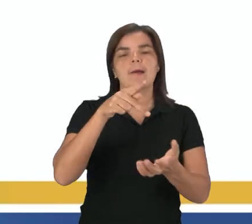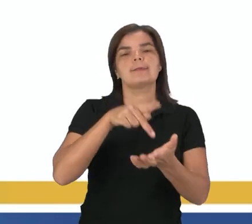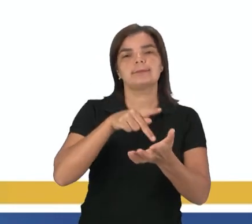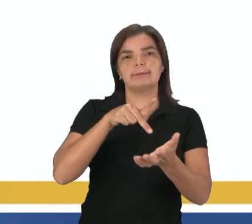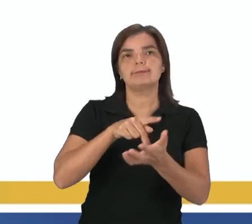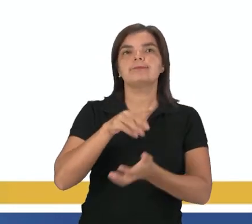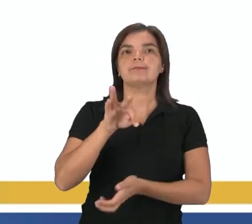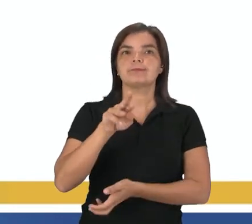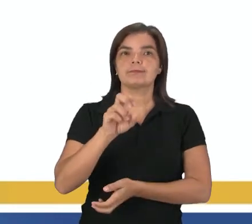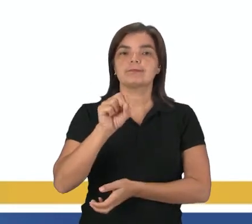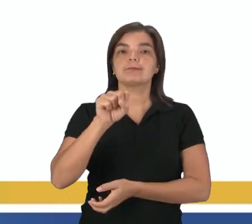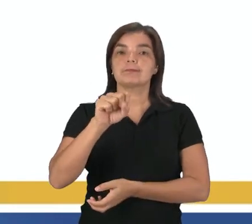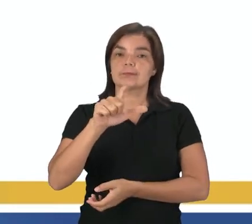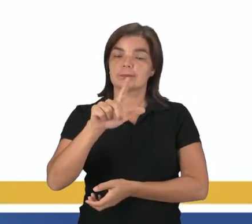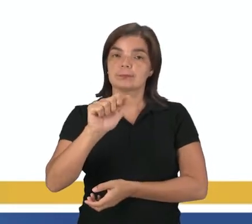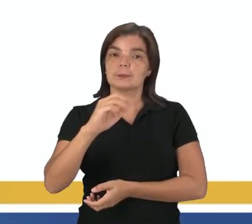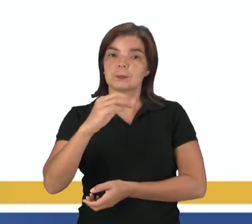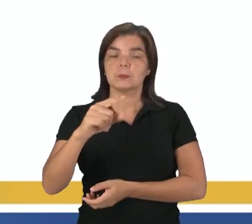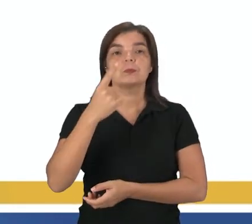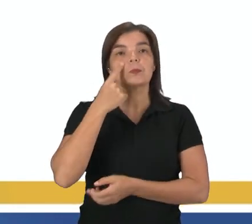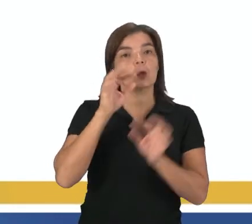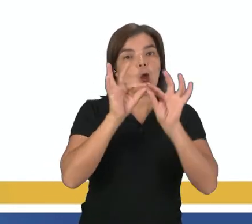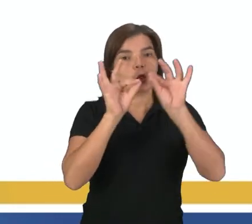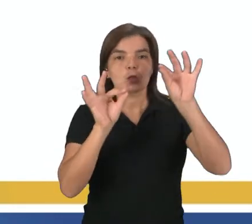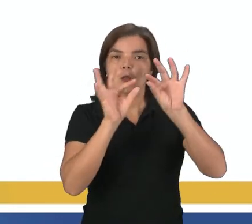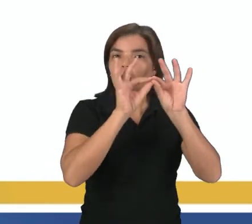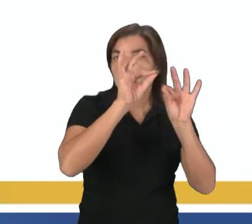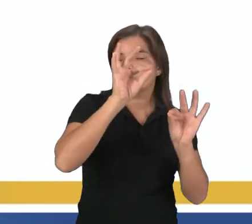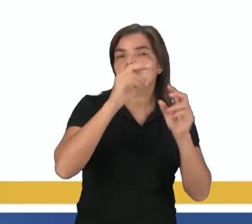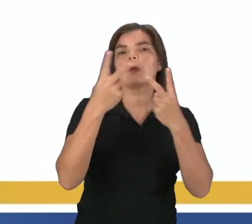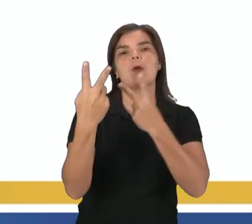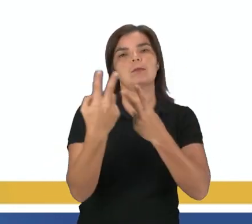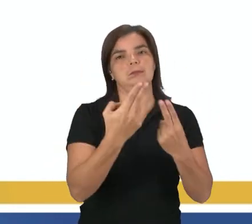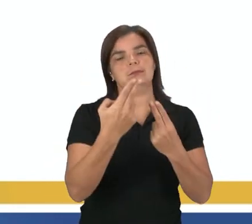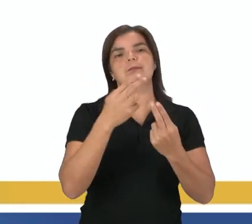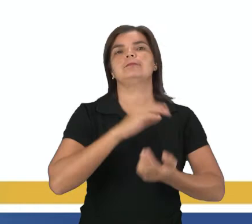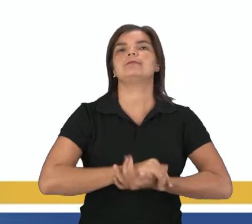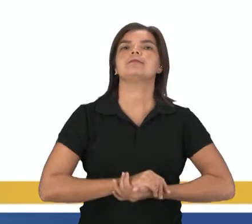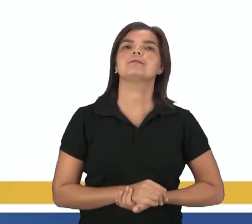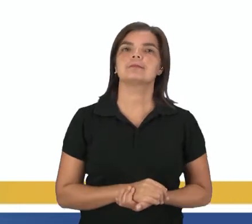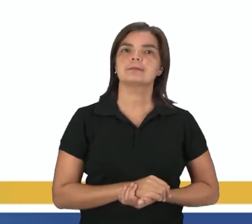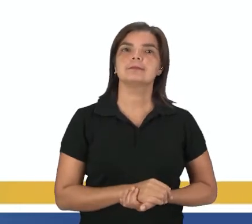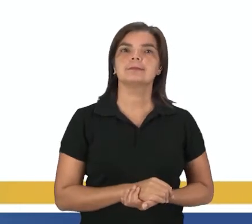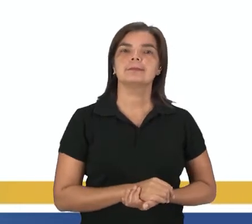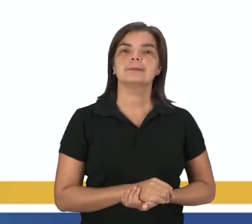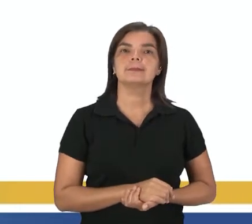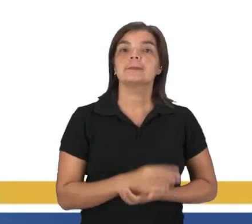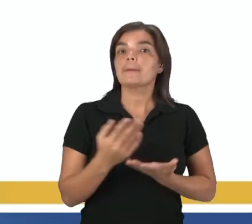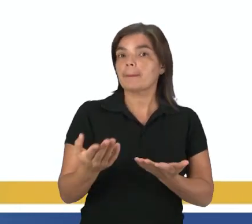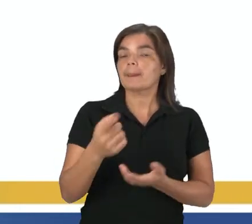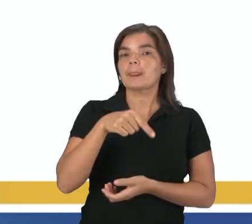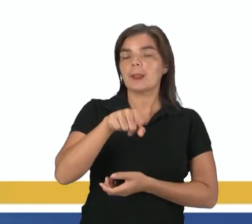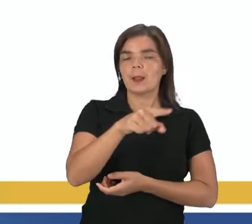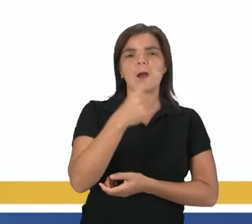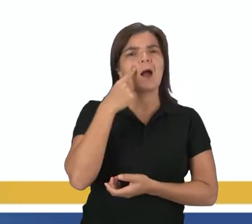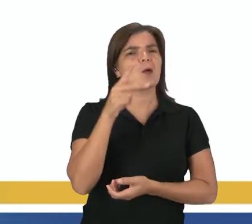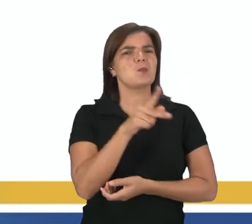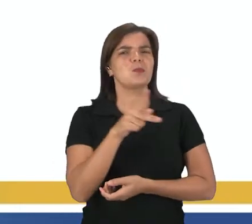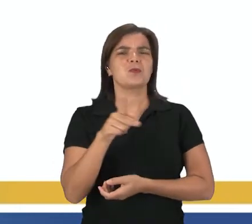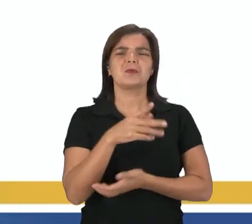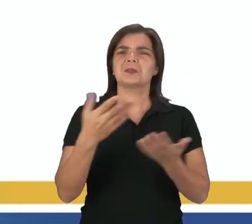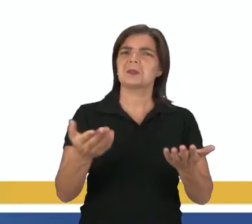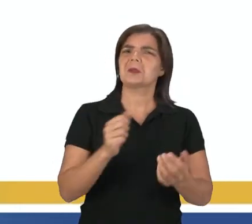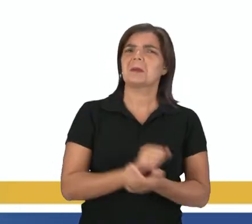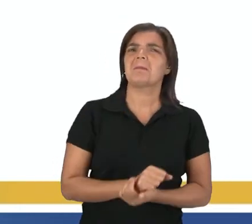lado é uma translação. E se nós fôssemos medir, todos os pontos teriam a mesma distância, né? Aí você pensa assim, professora,